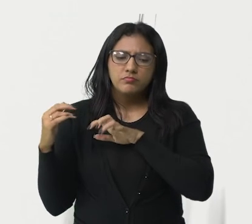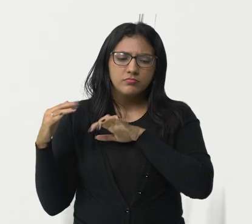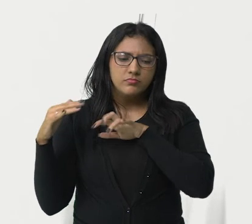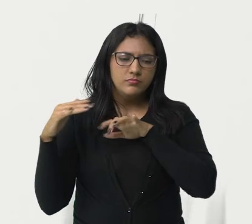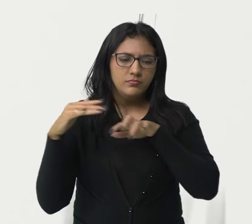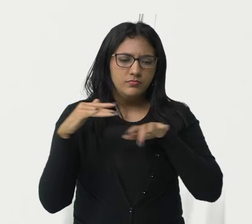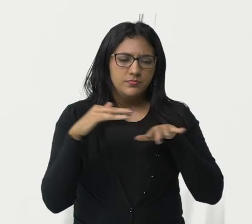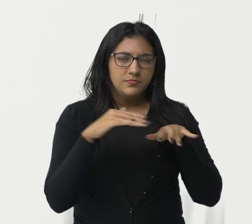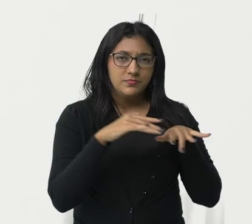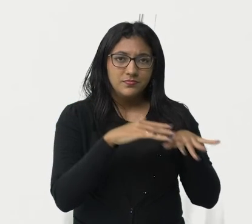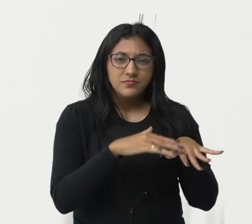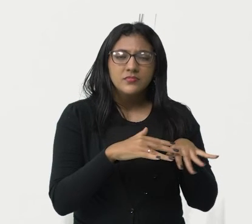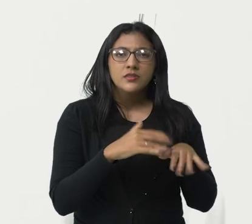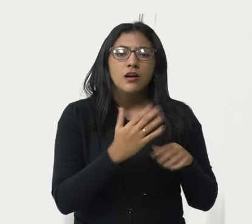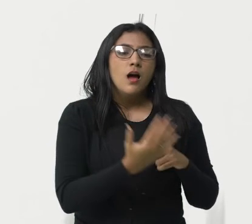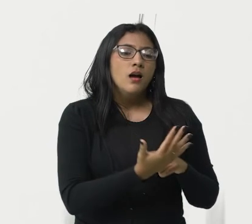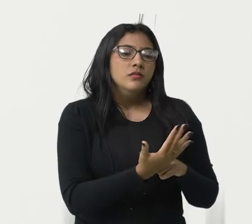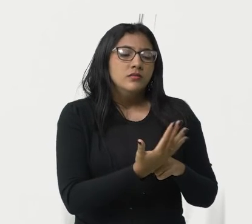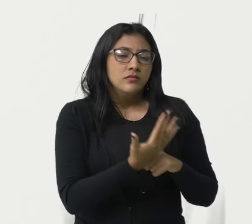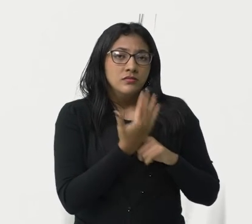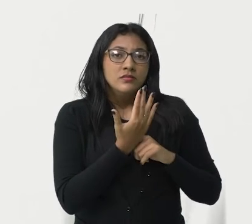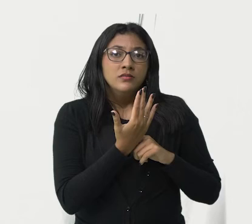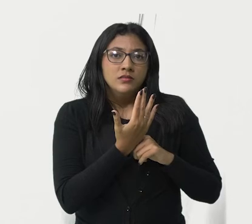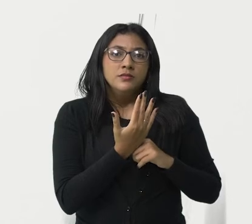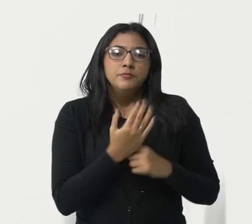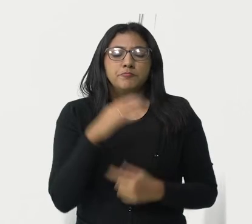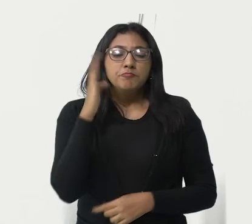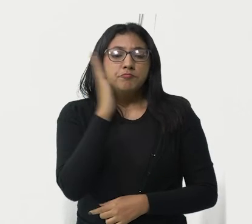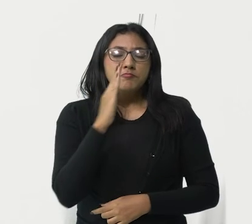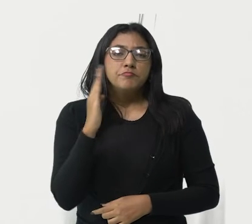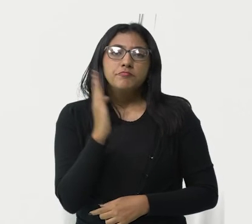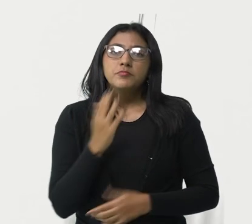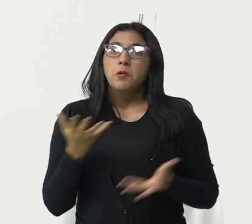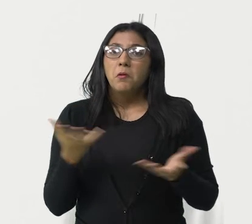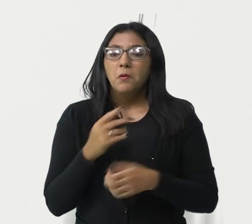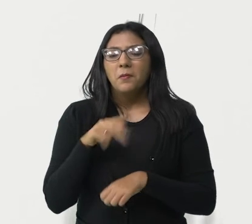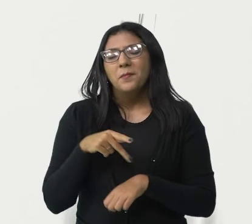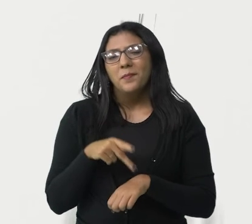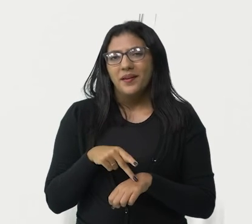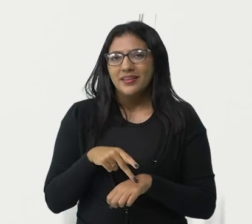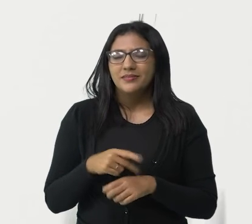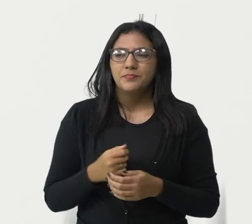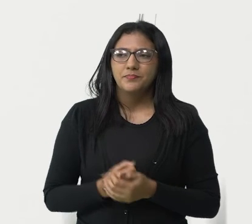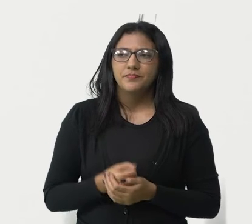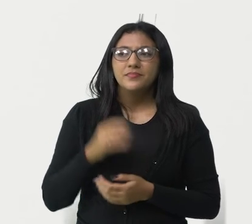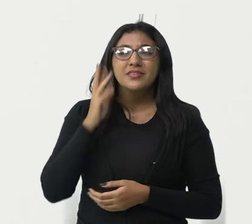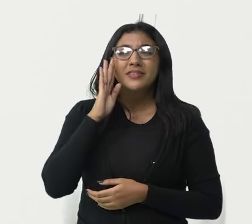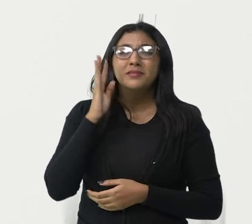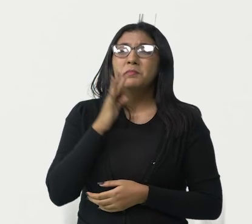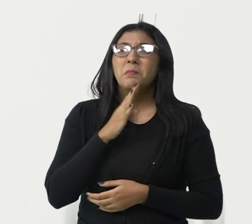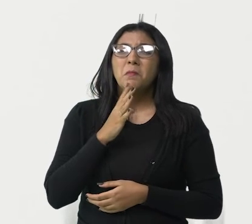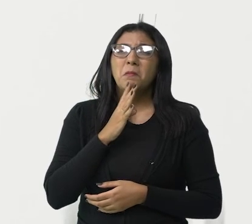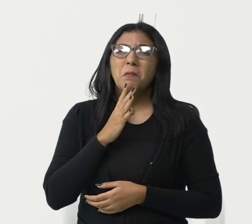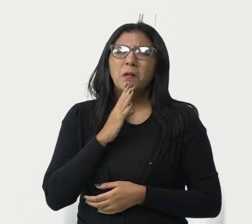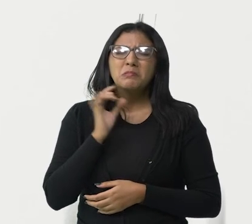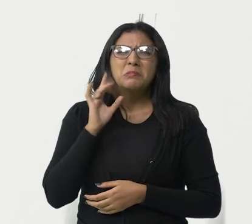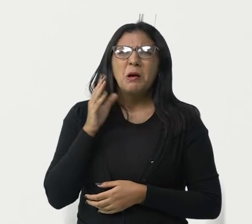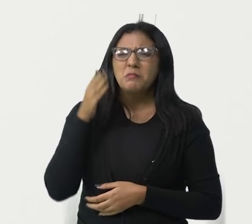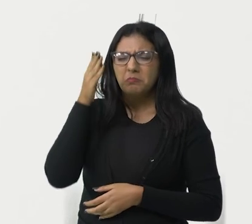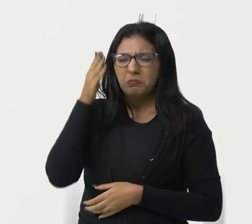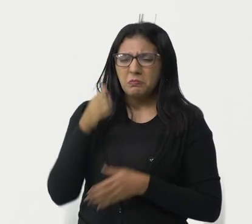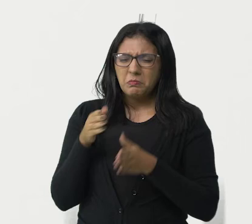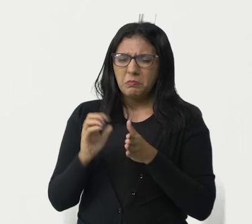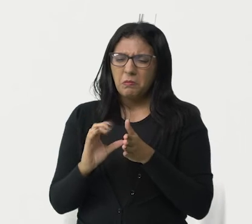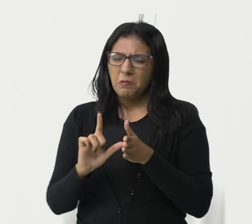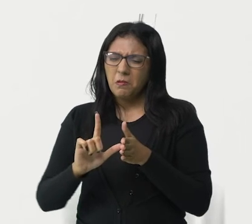né, acabou mostrando para a gente o nosso país, né? Imagina existir somente essa parte,